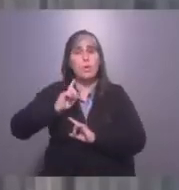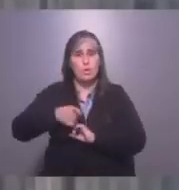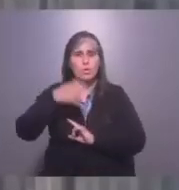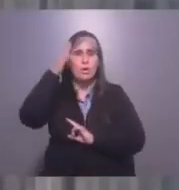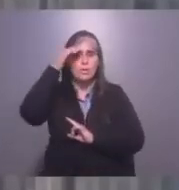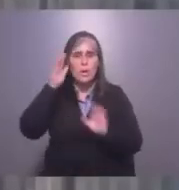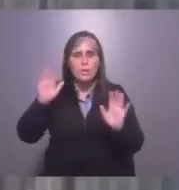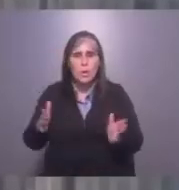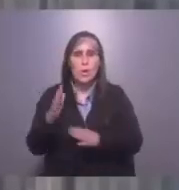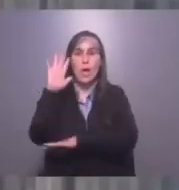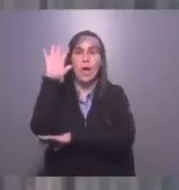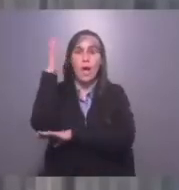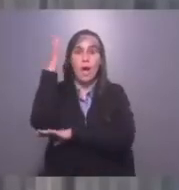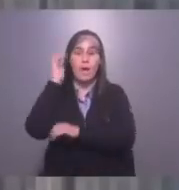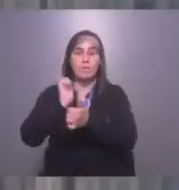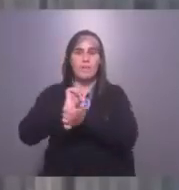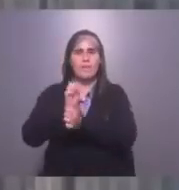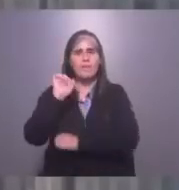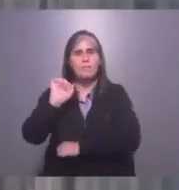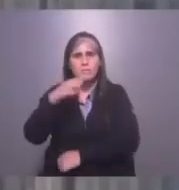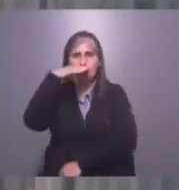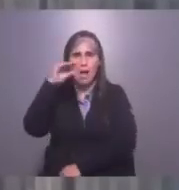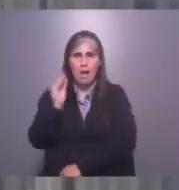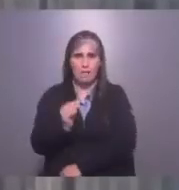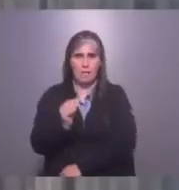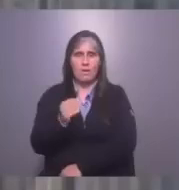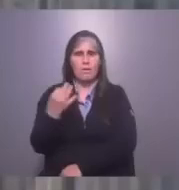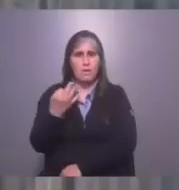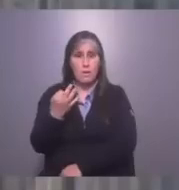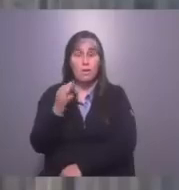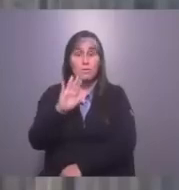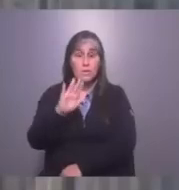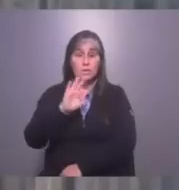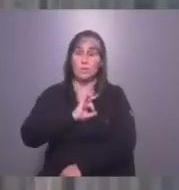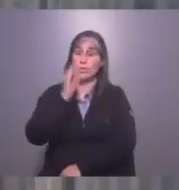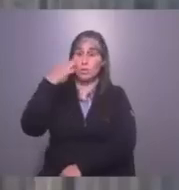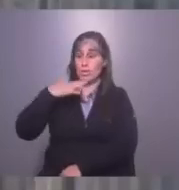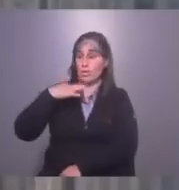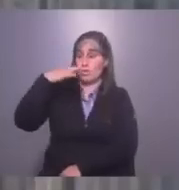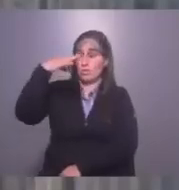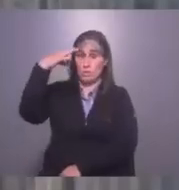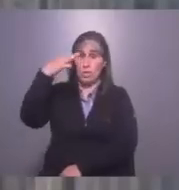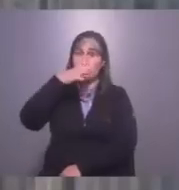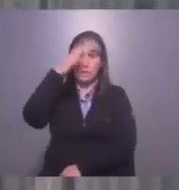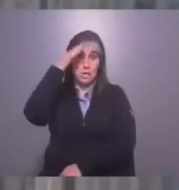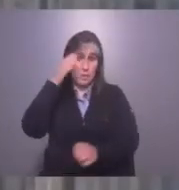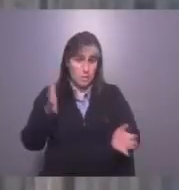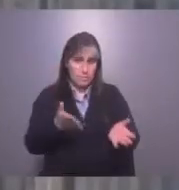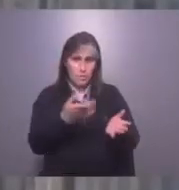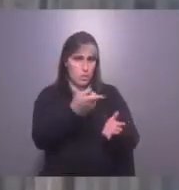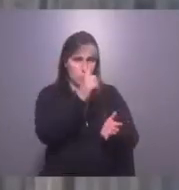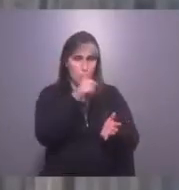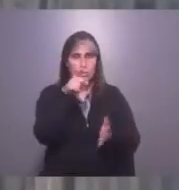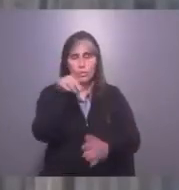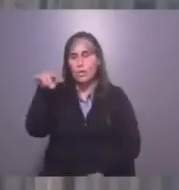sicômoros. Foi o Senhor que me tirou da guarda do rebanho e me disse: vai